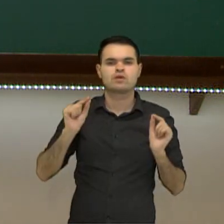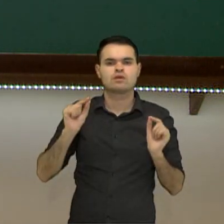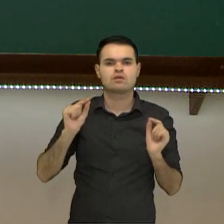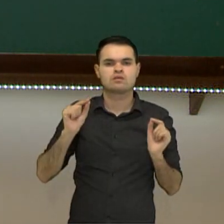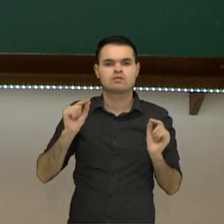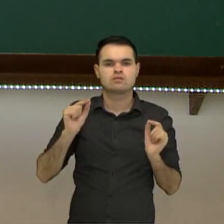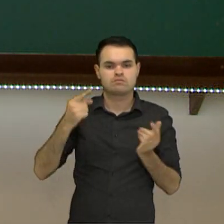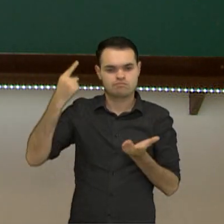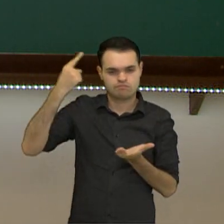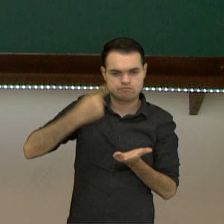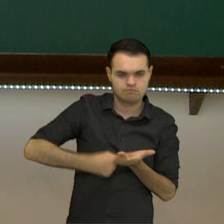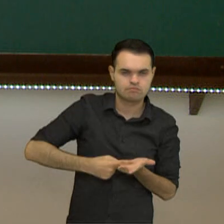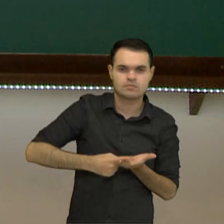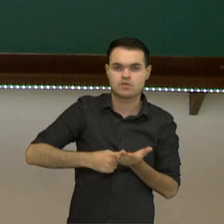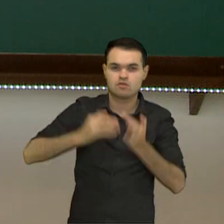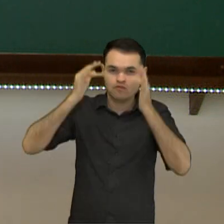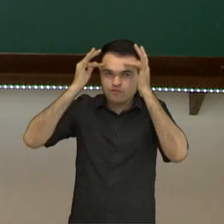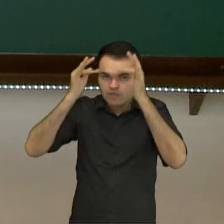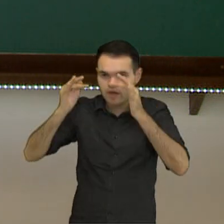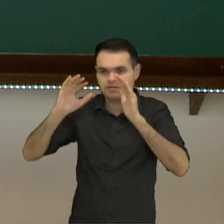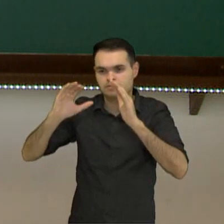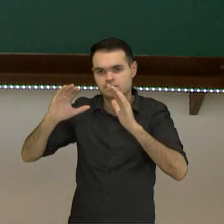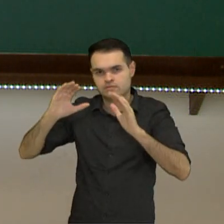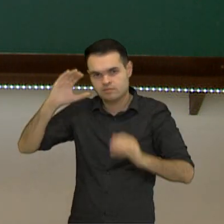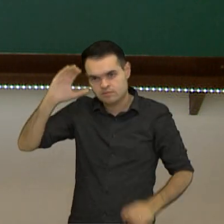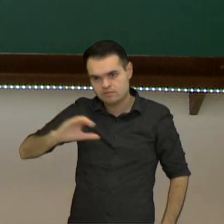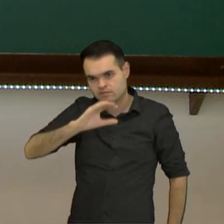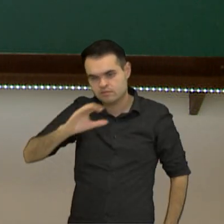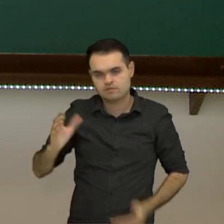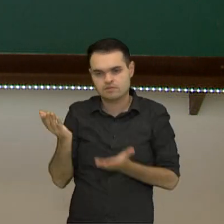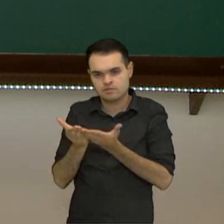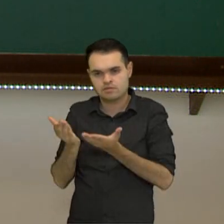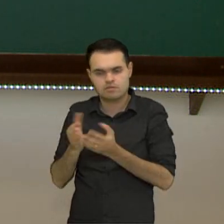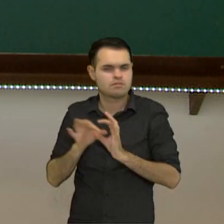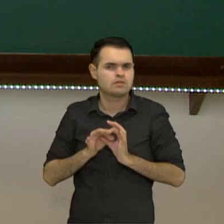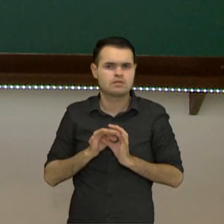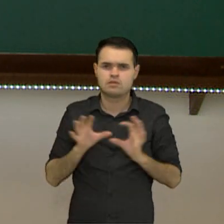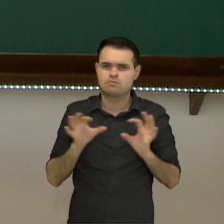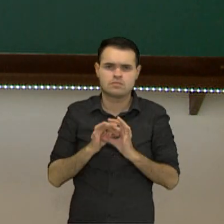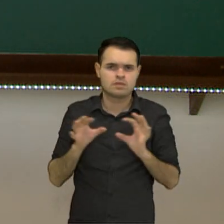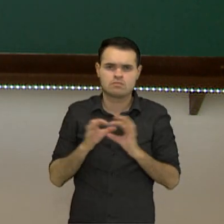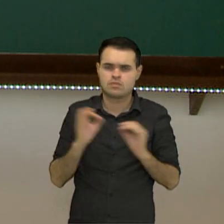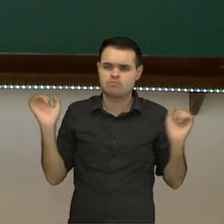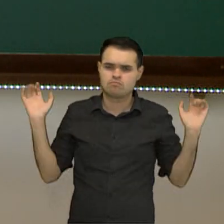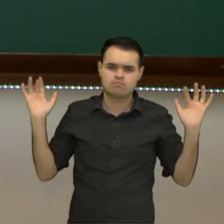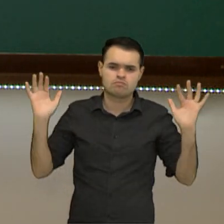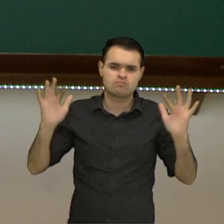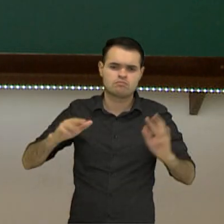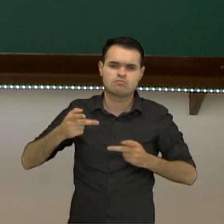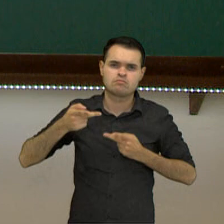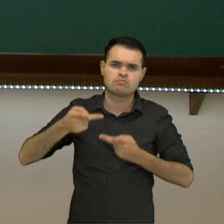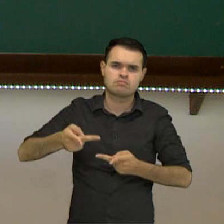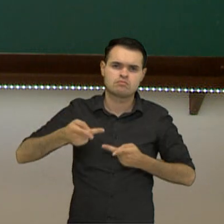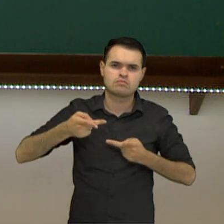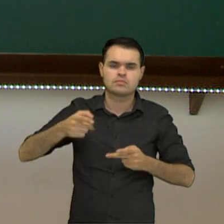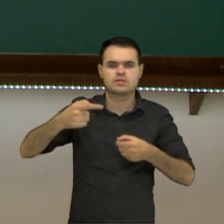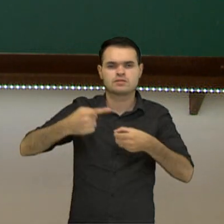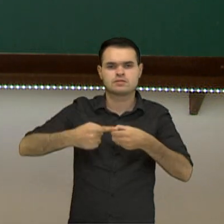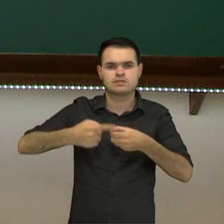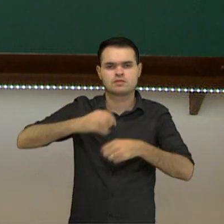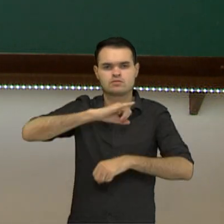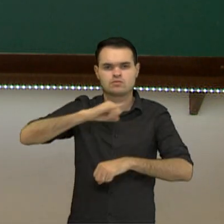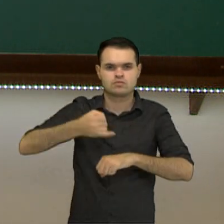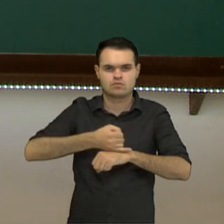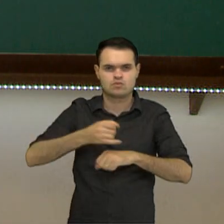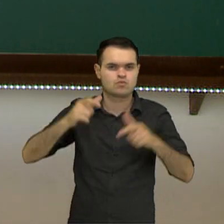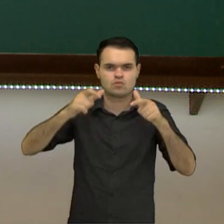para que os fiéis católicos europeus pudessem peregrinar ao território de Jerusalém, da Terra Santa, aos